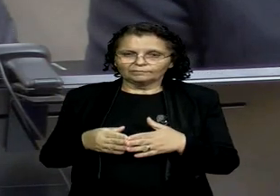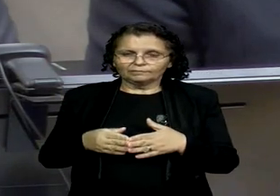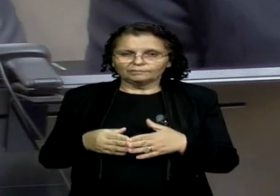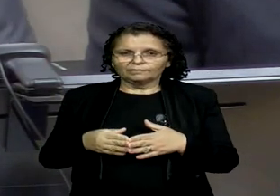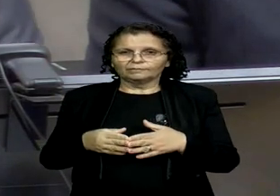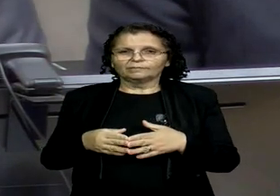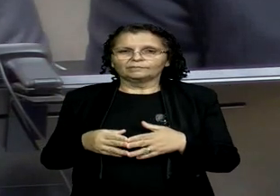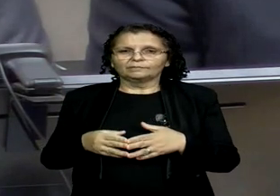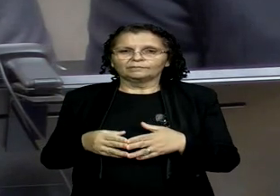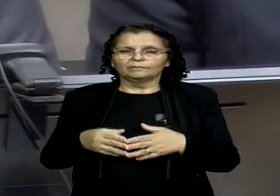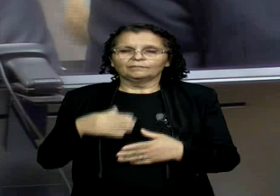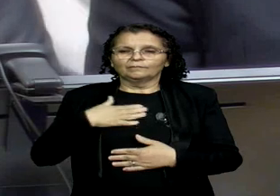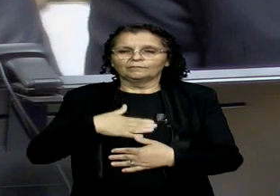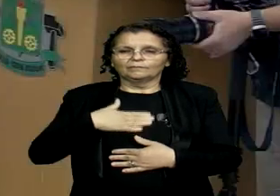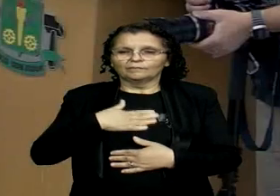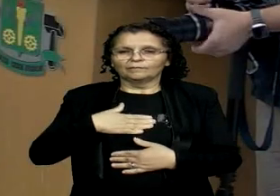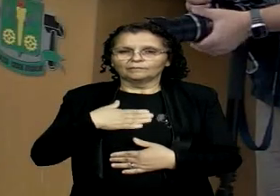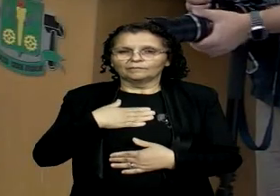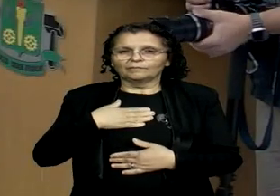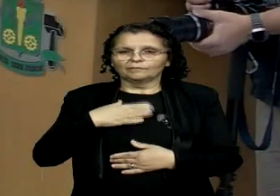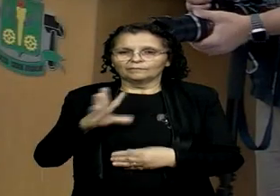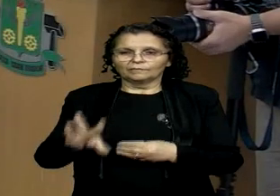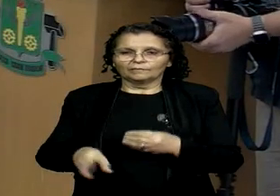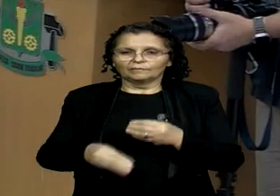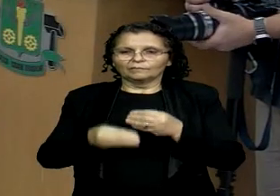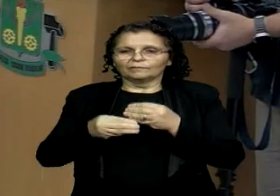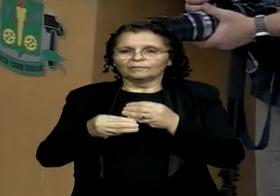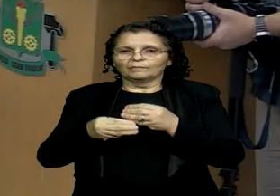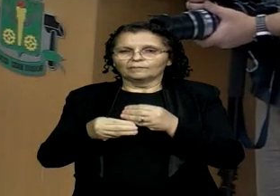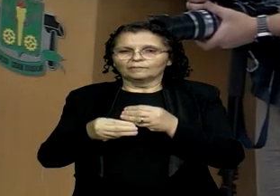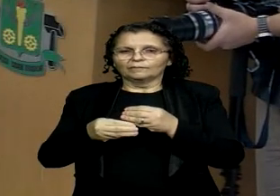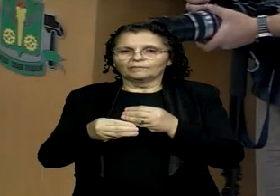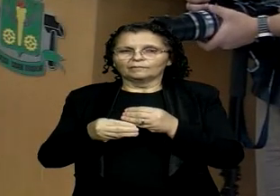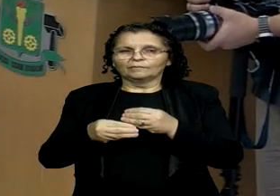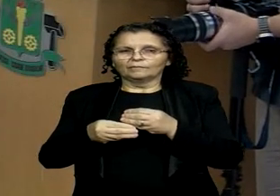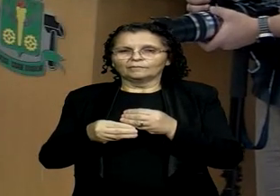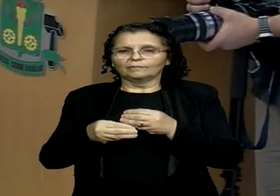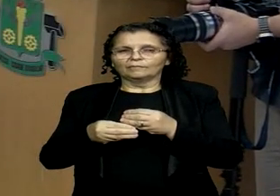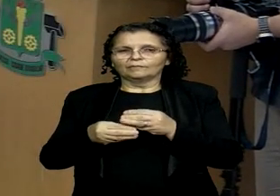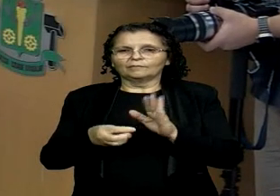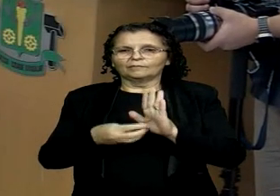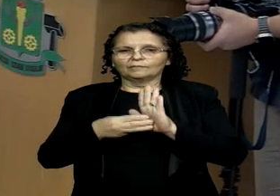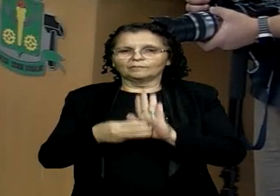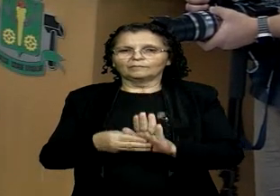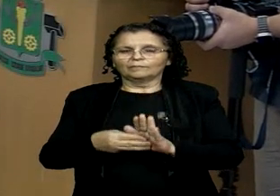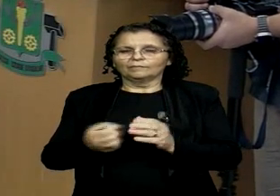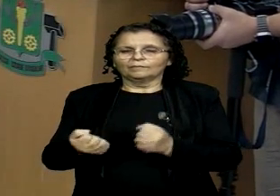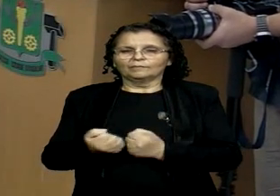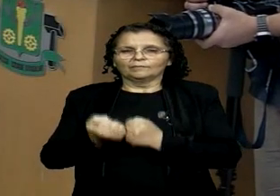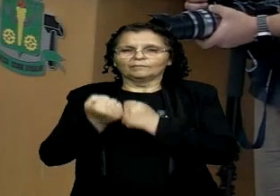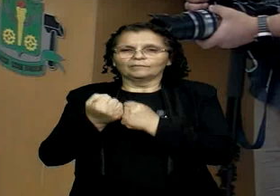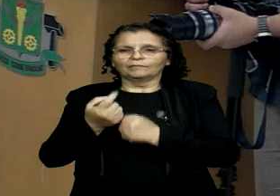nobre vereador. Gostaria de pedir a reinserção aqui da moção de apoio